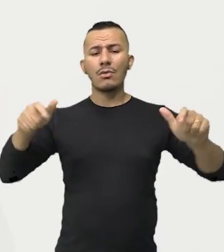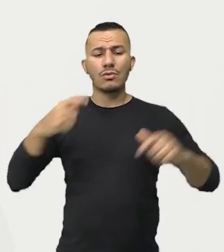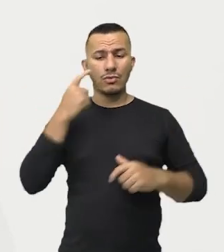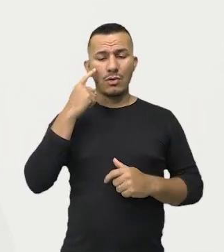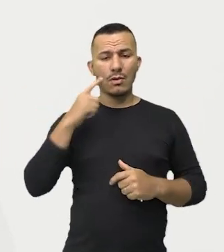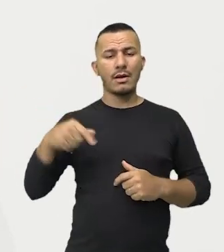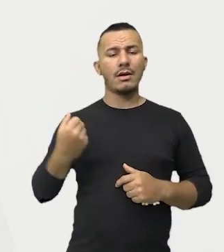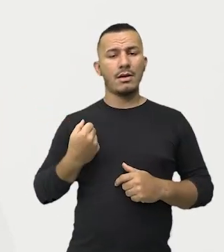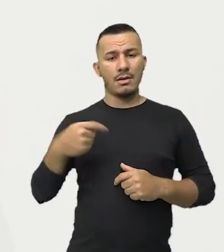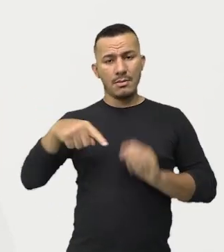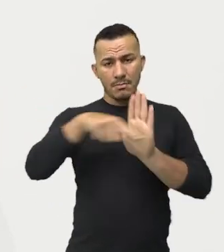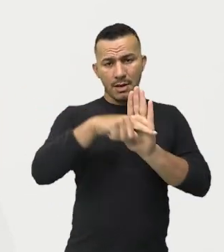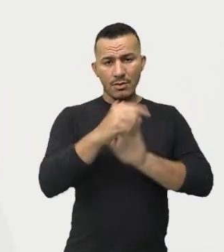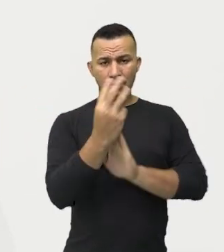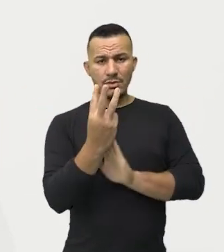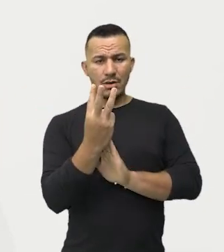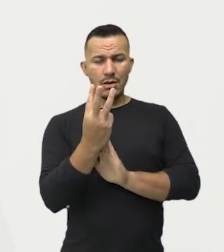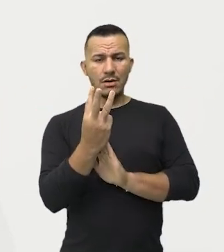menos 3,